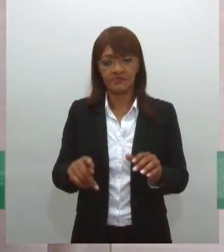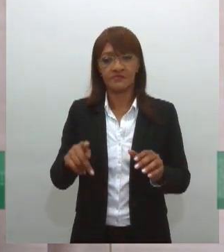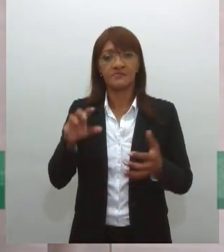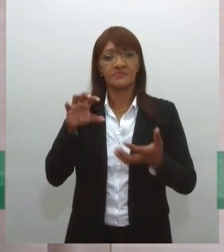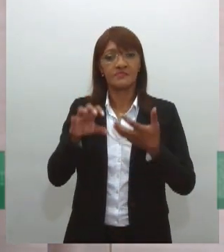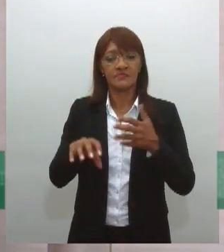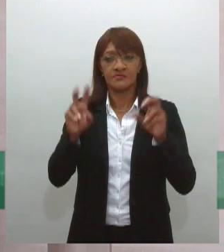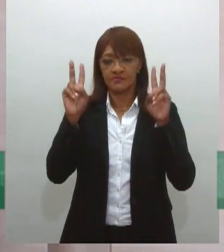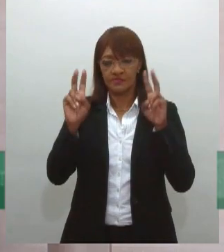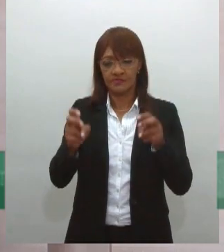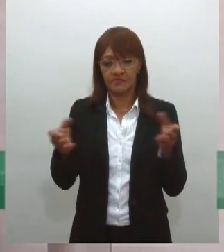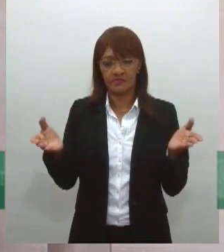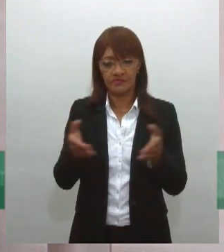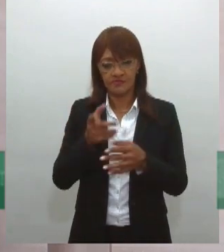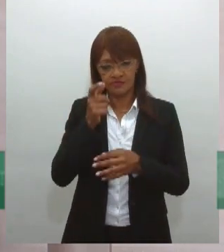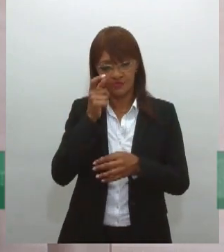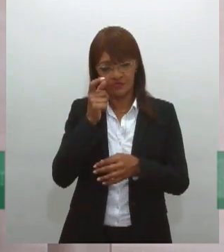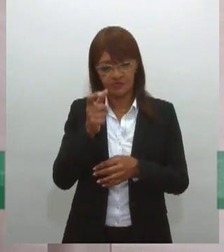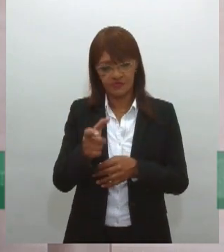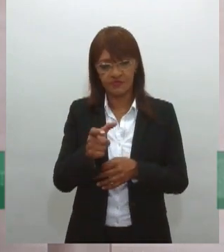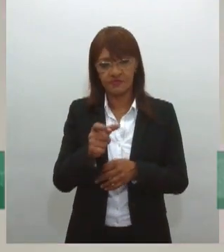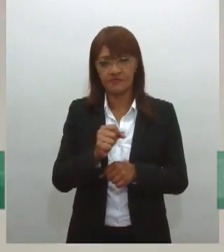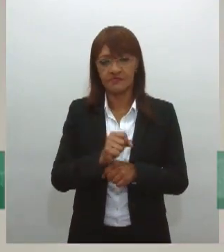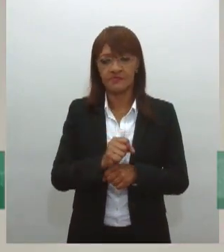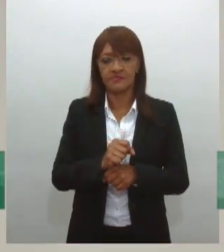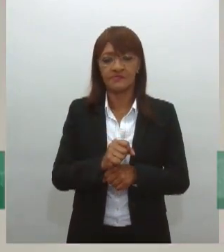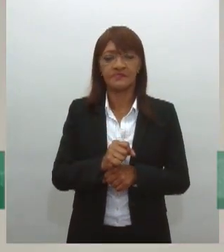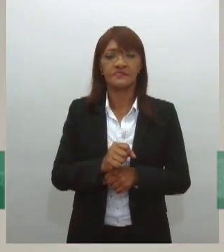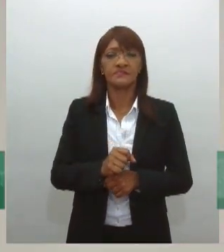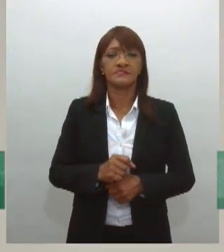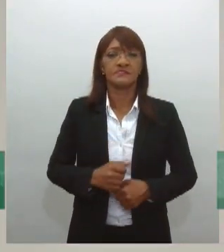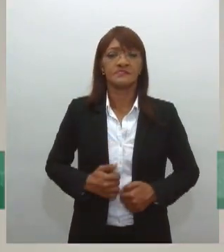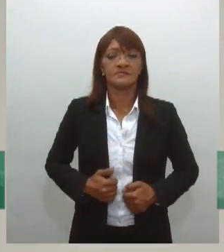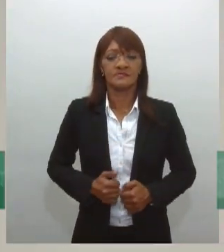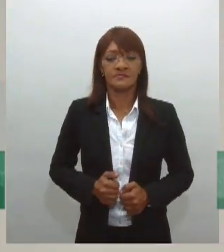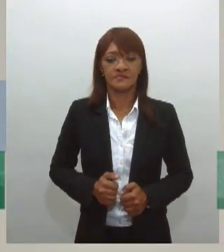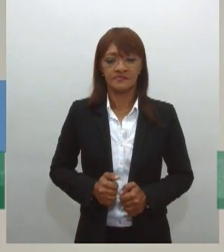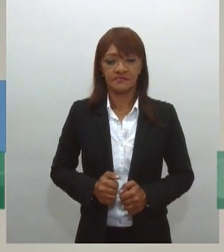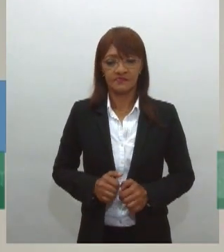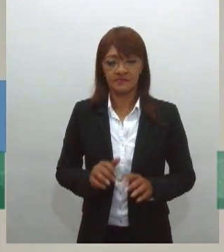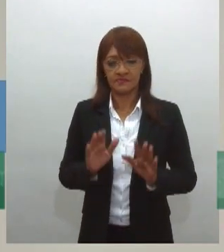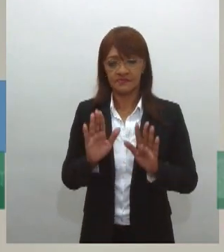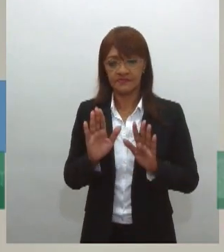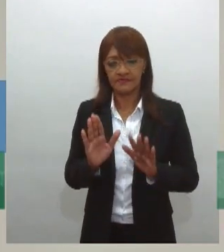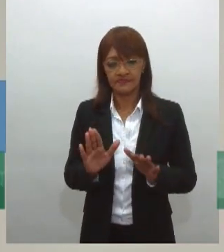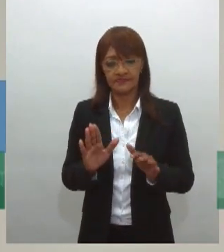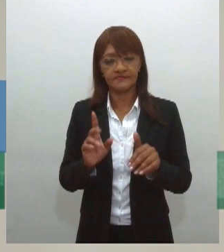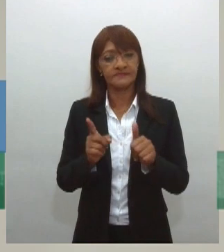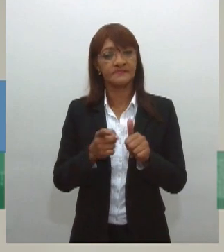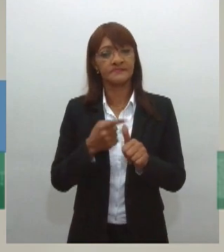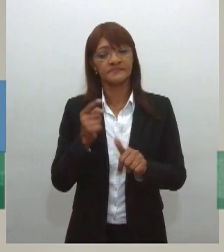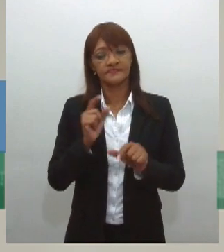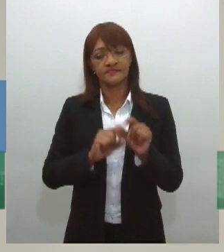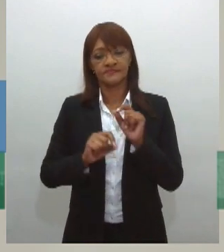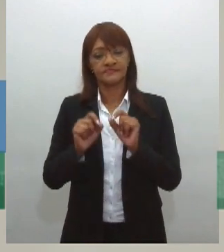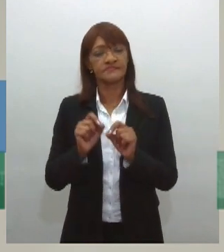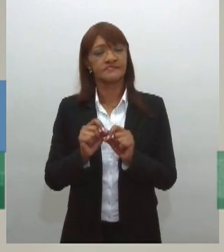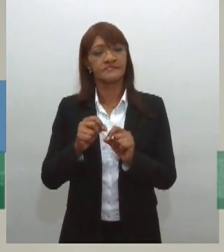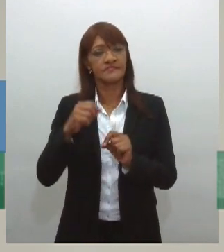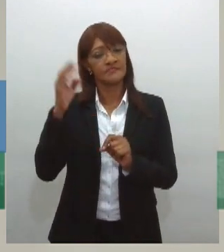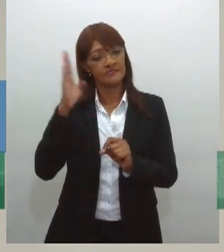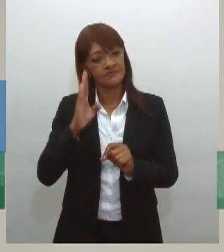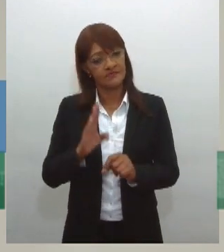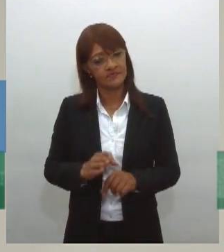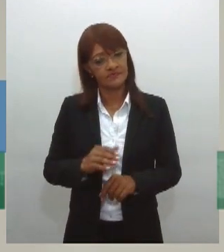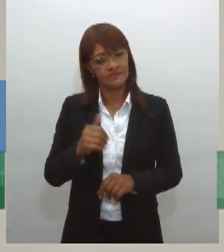começa a ver um trecho a partir de agora. Bom, em primeiro lugar, o Brasil, pela Constituição de